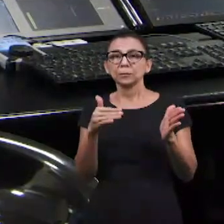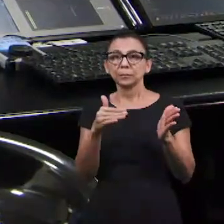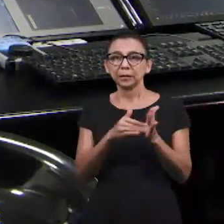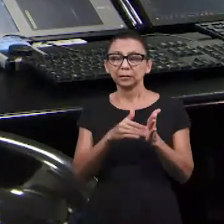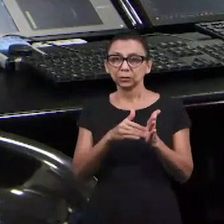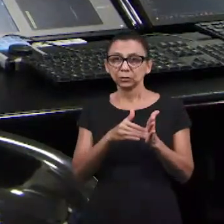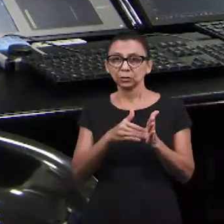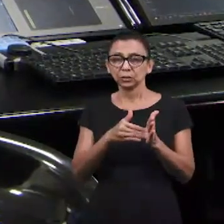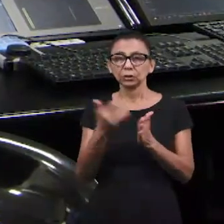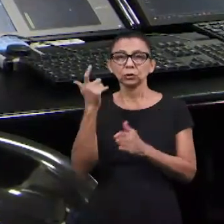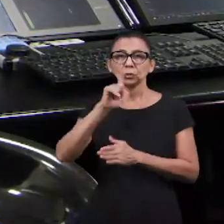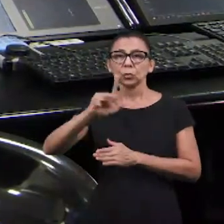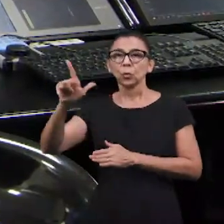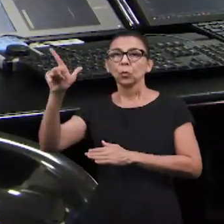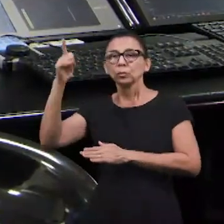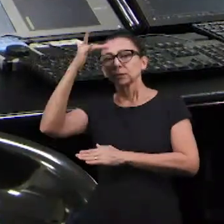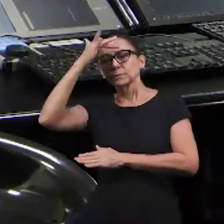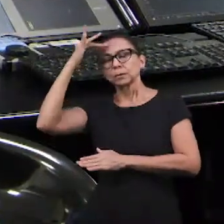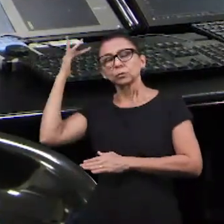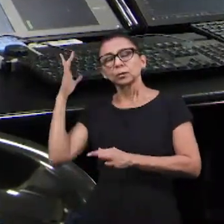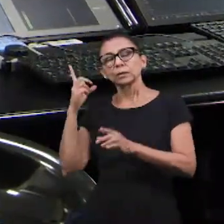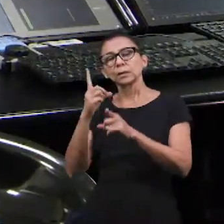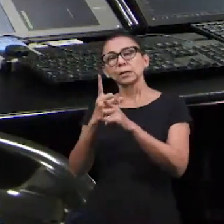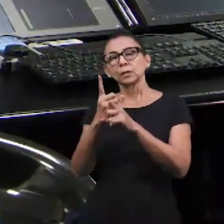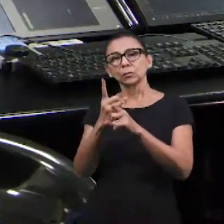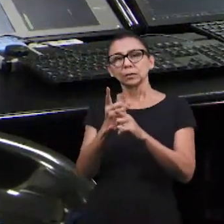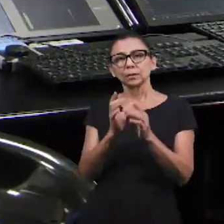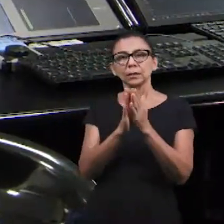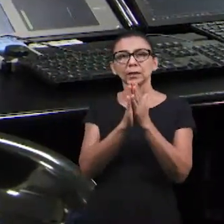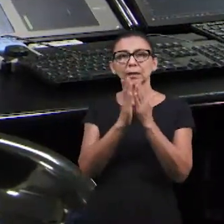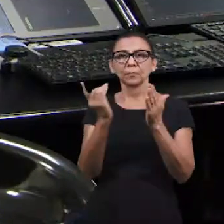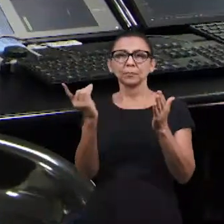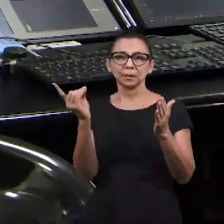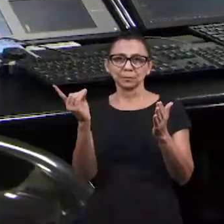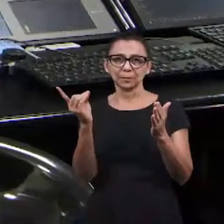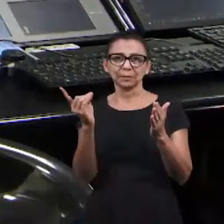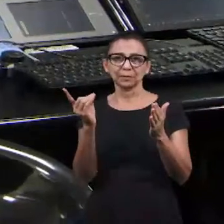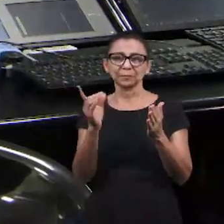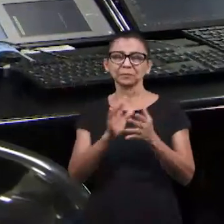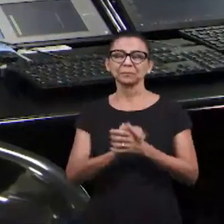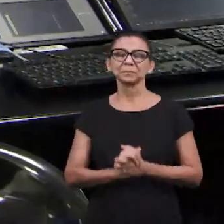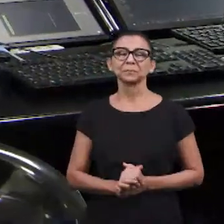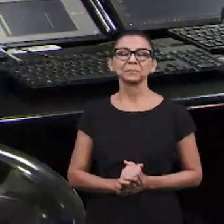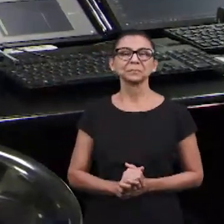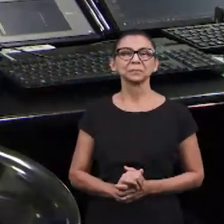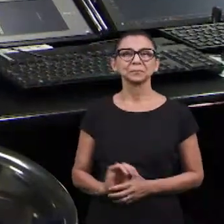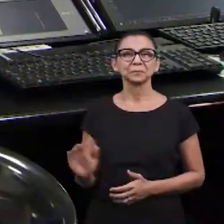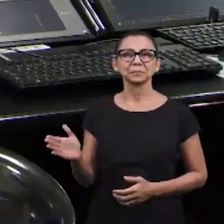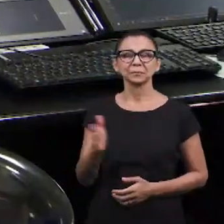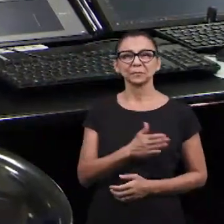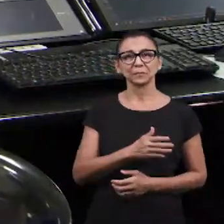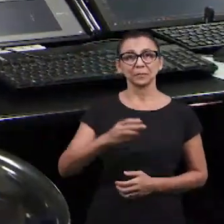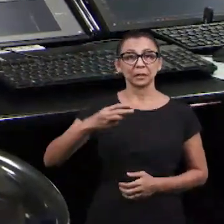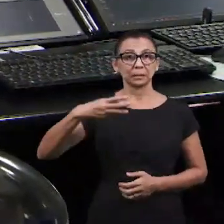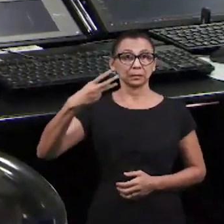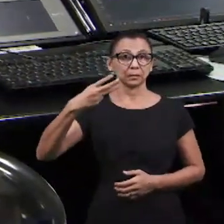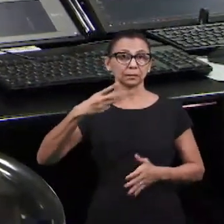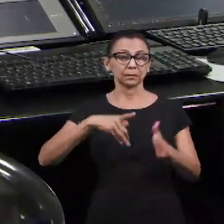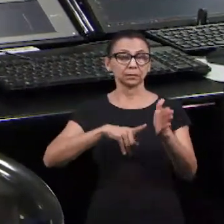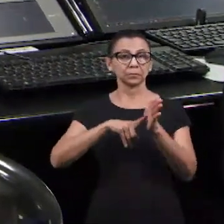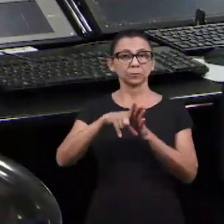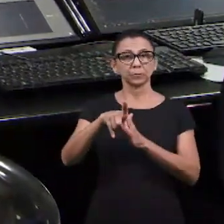pelo pastor Ricardo Bravin, da nossa igreja em Munique, na Alemanha. Glória a Deus. Agora, irmãos, vamos à nossa terceira pergunta,